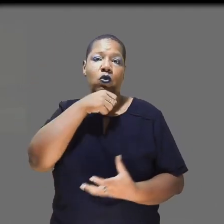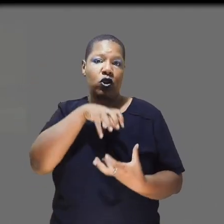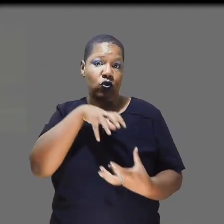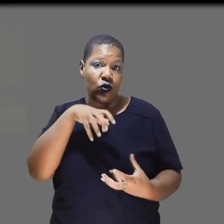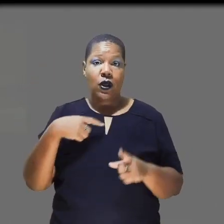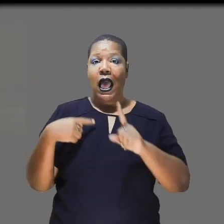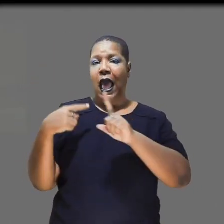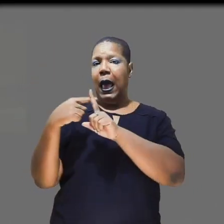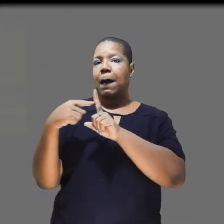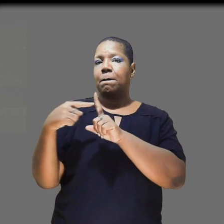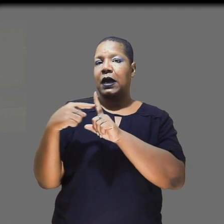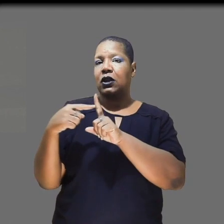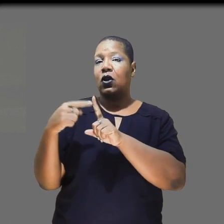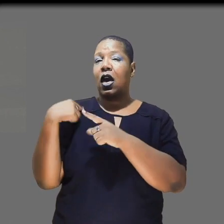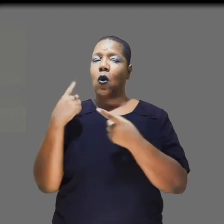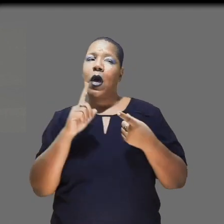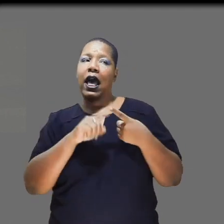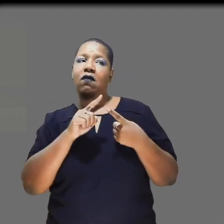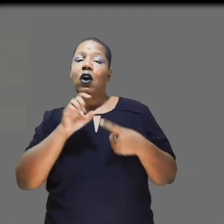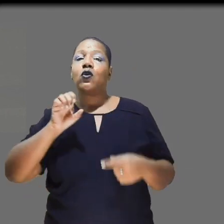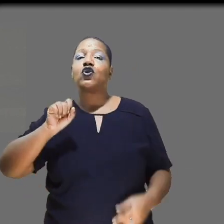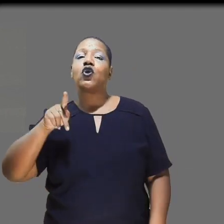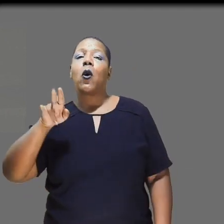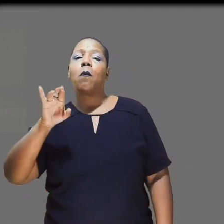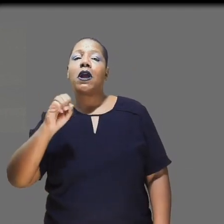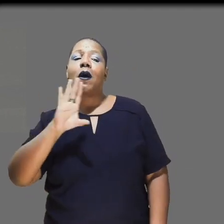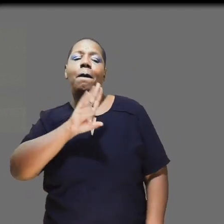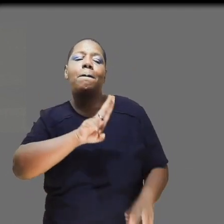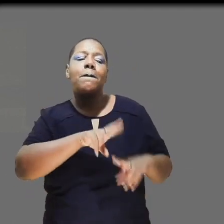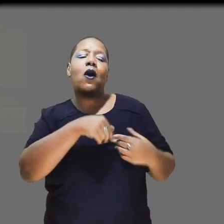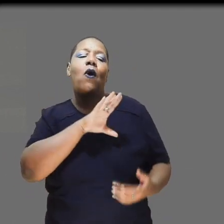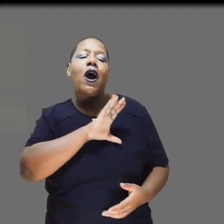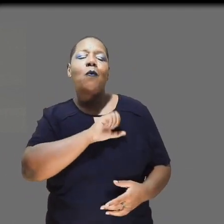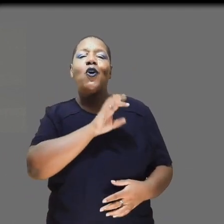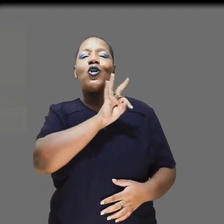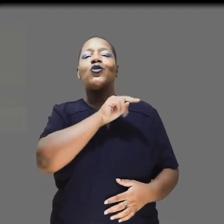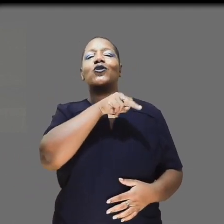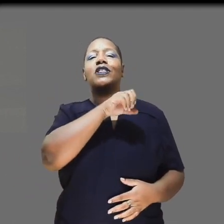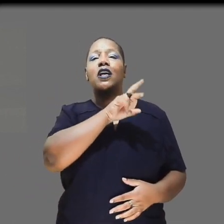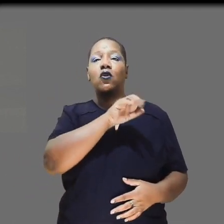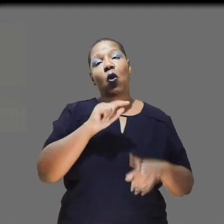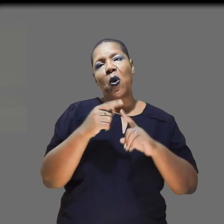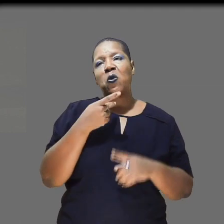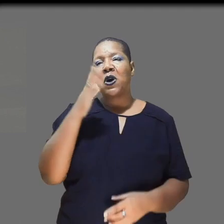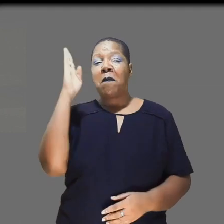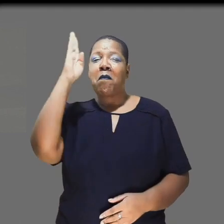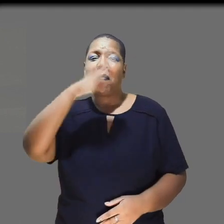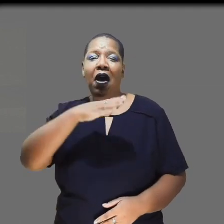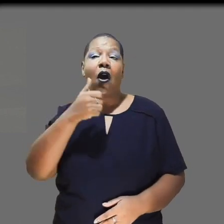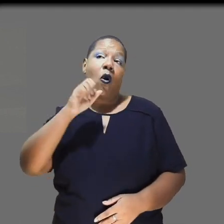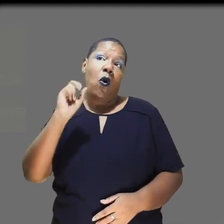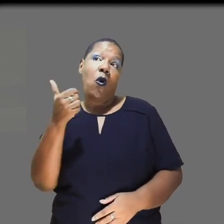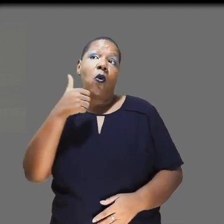mezzosoprano convencionou o papel rival da soprano pelo amor do tenor, podendo ainda representar uma megera ou ainda uma mãe